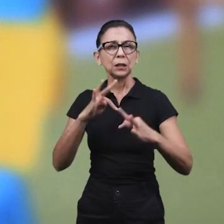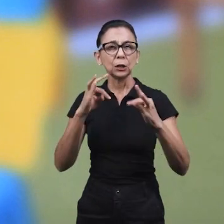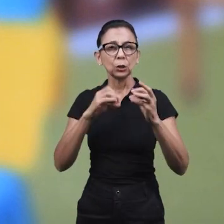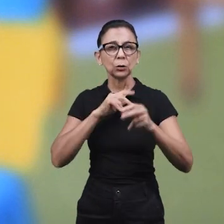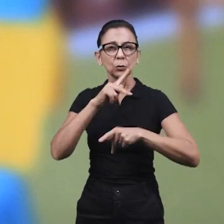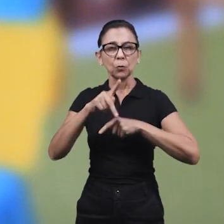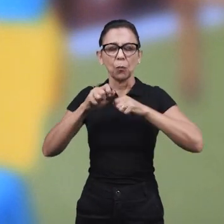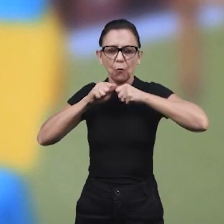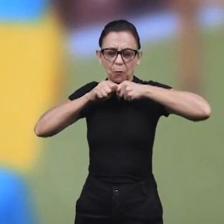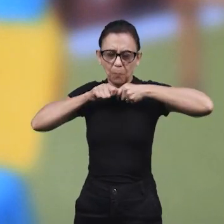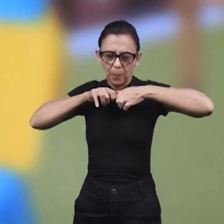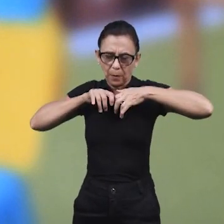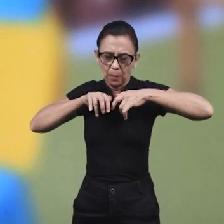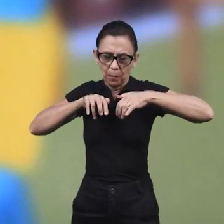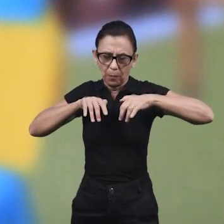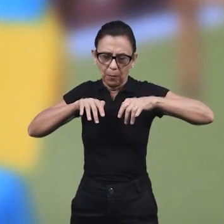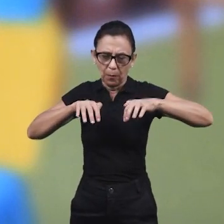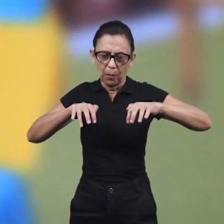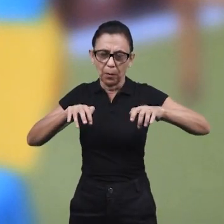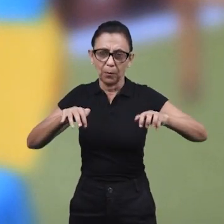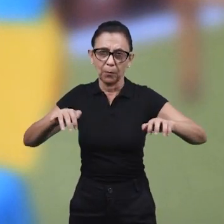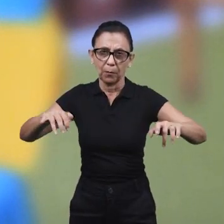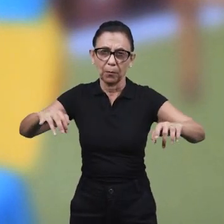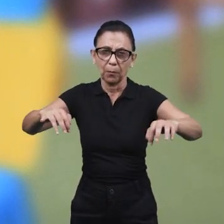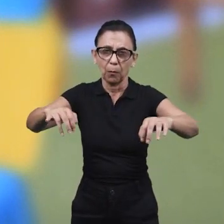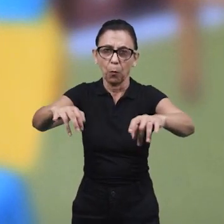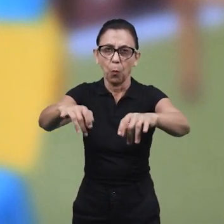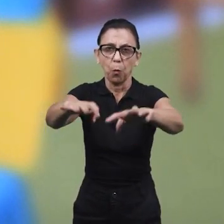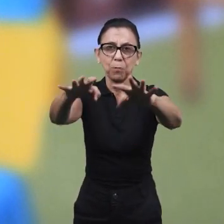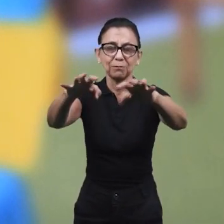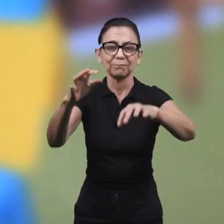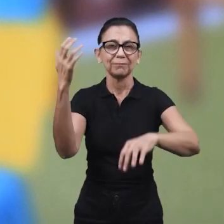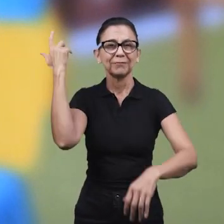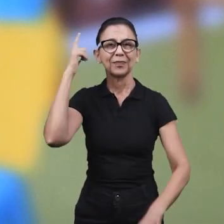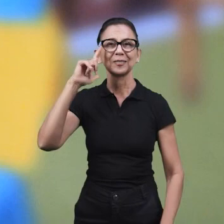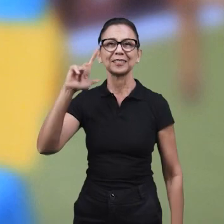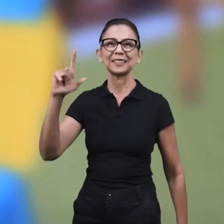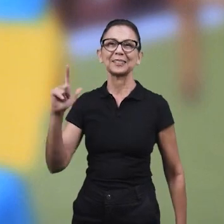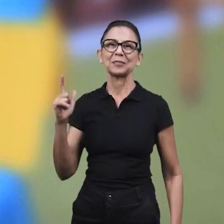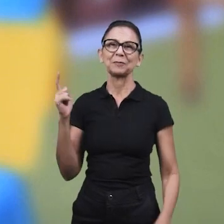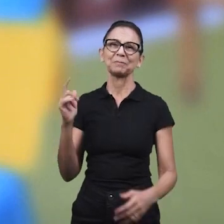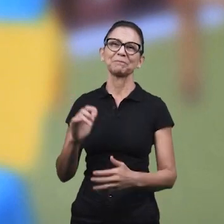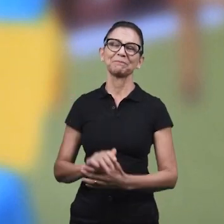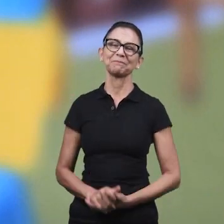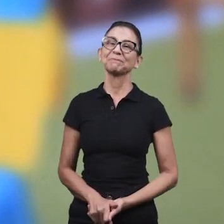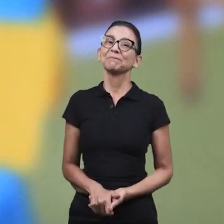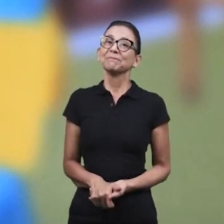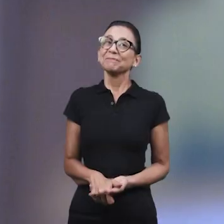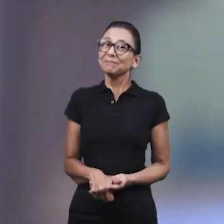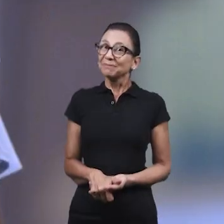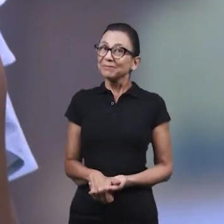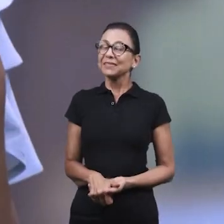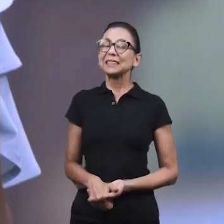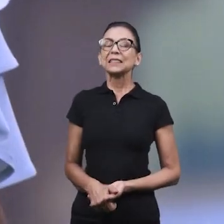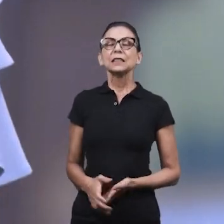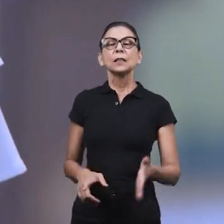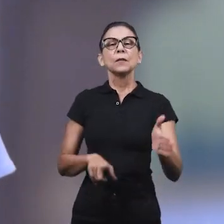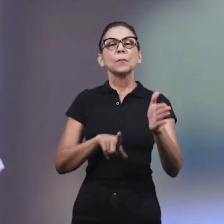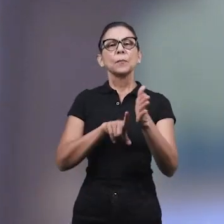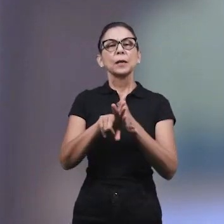santificação, Deus opera maravilhas. Então, precisamos nos fazer uma pergunta.